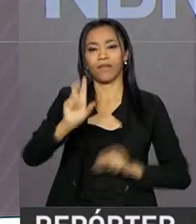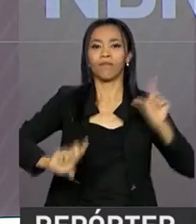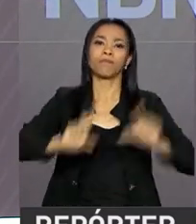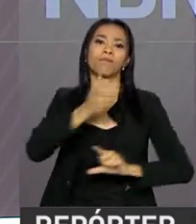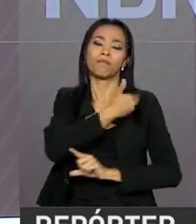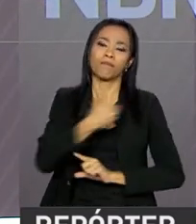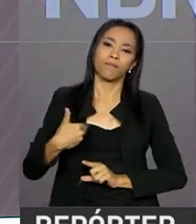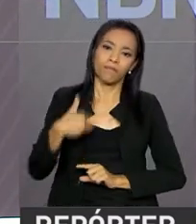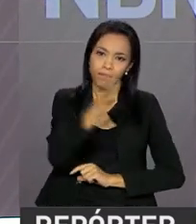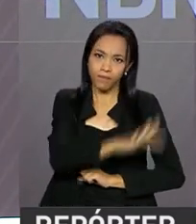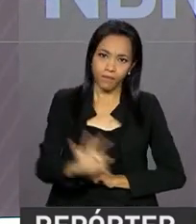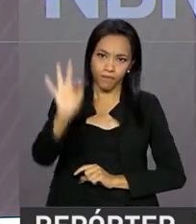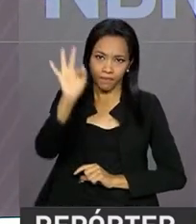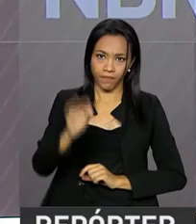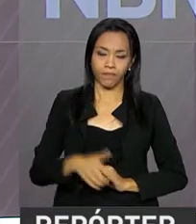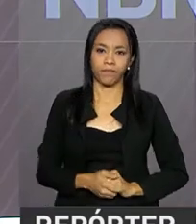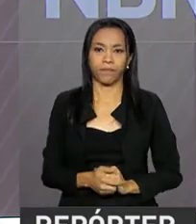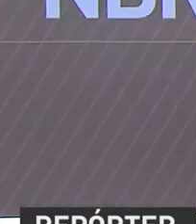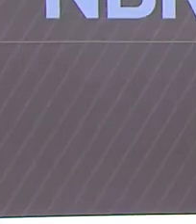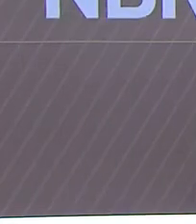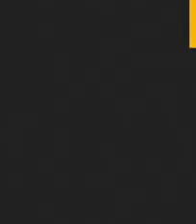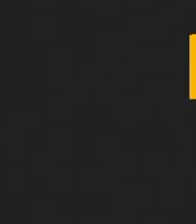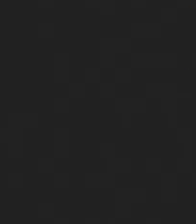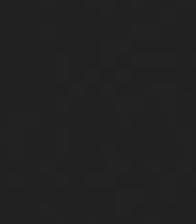a tv do governo federal